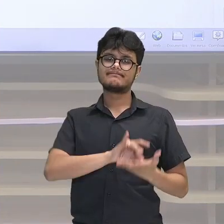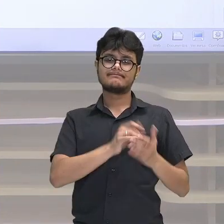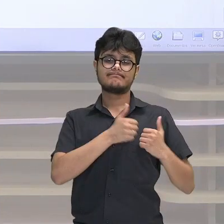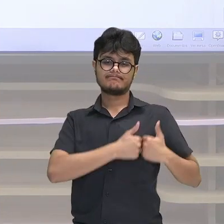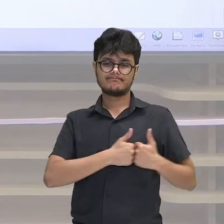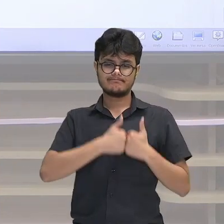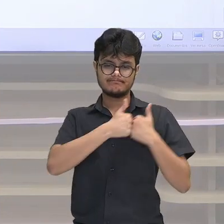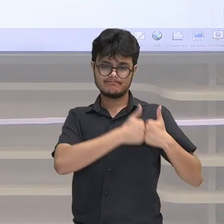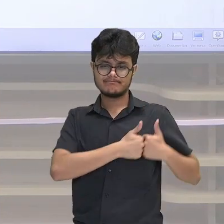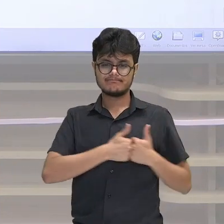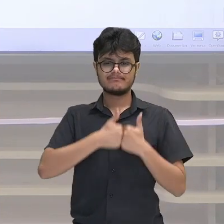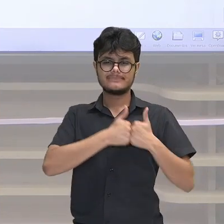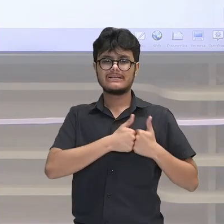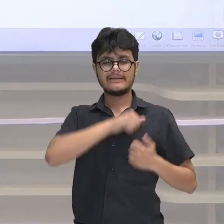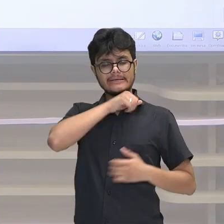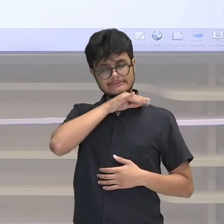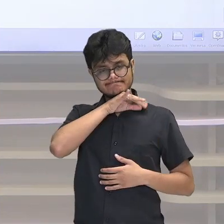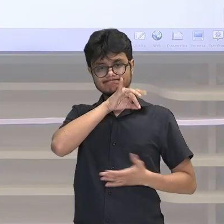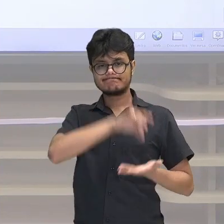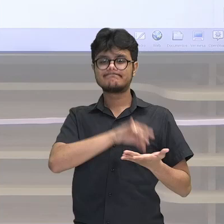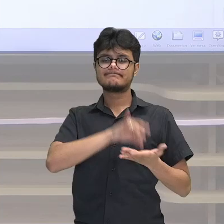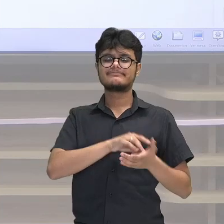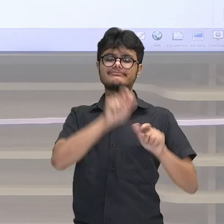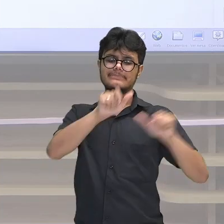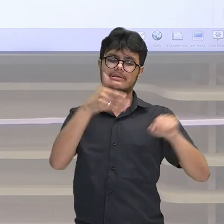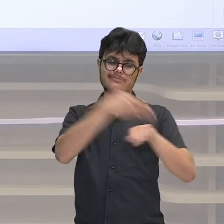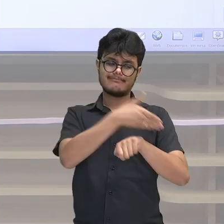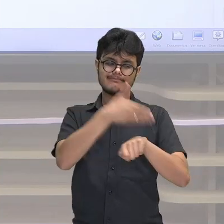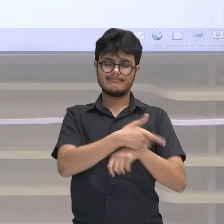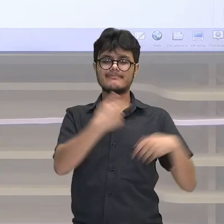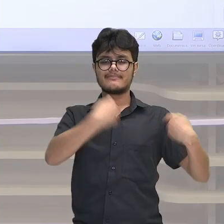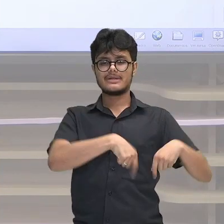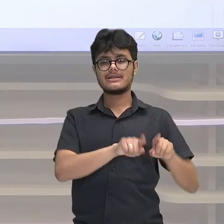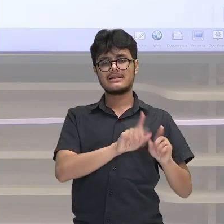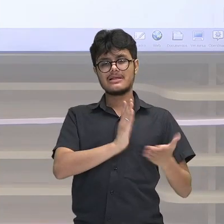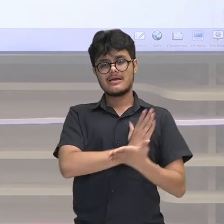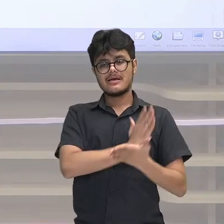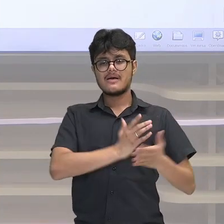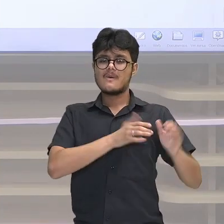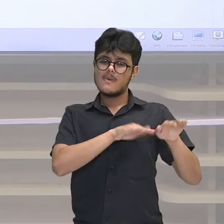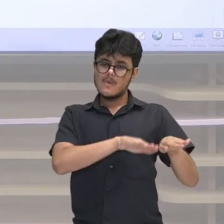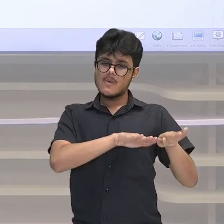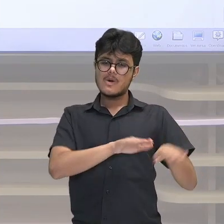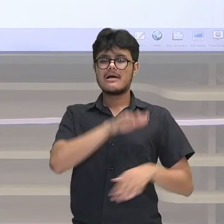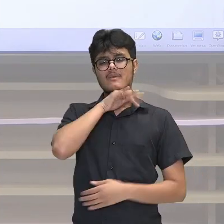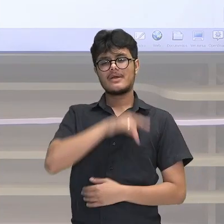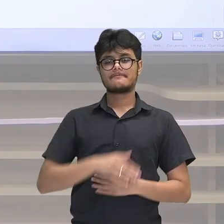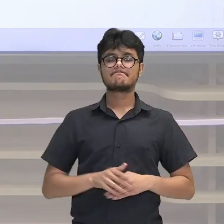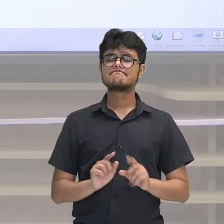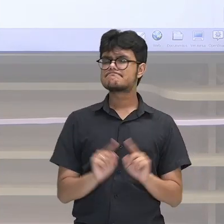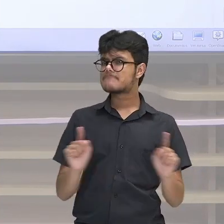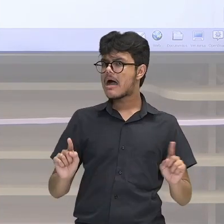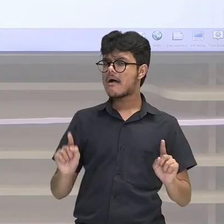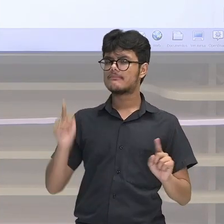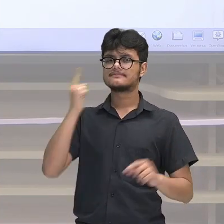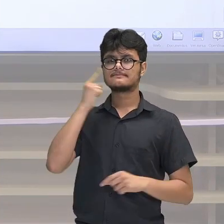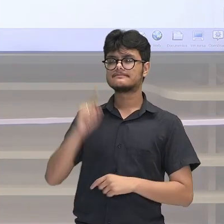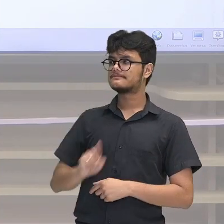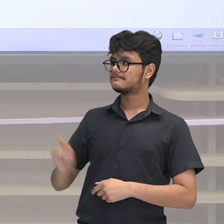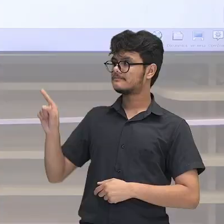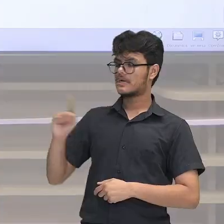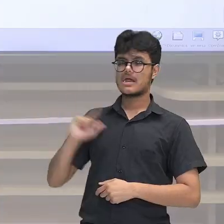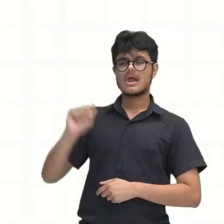tornar ruim para as pessoas por todos esses pontos que eu acabei de falar. Agora vocês observaram aí na